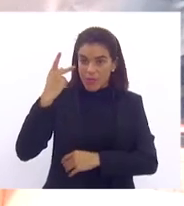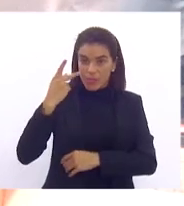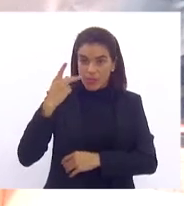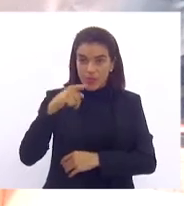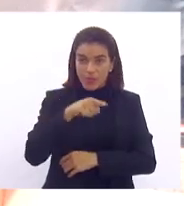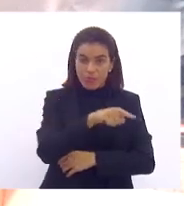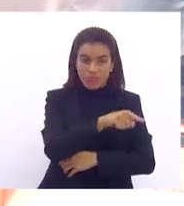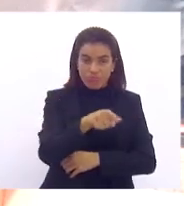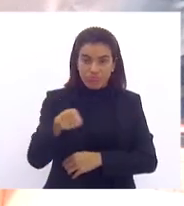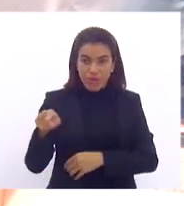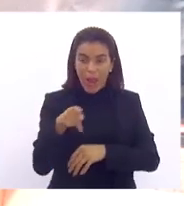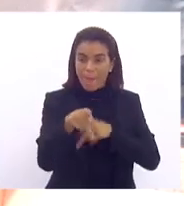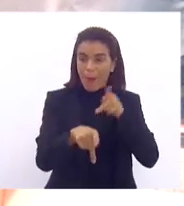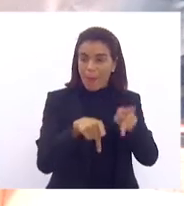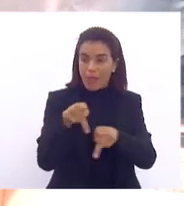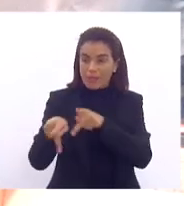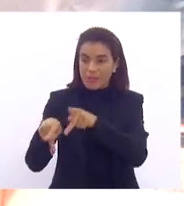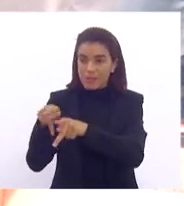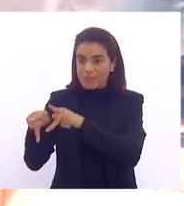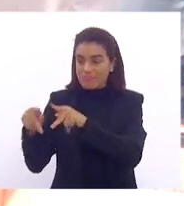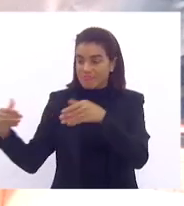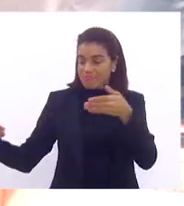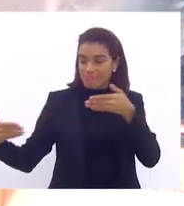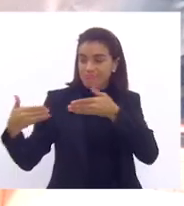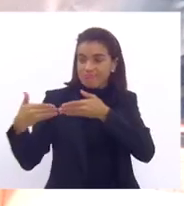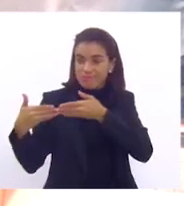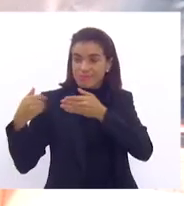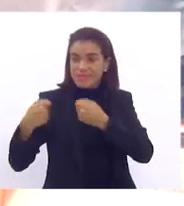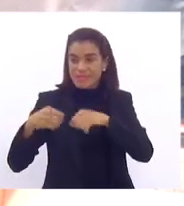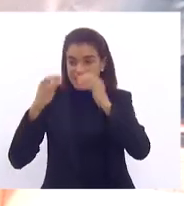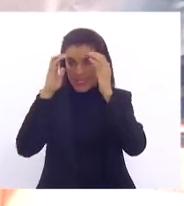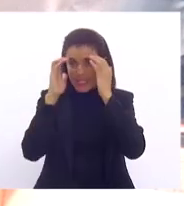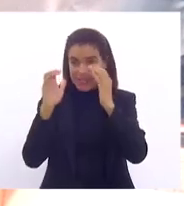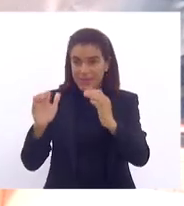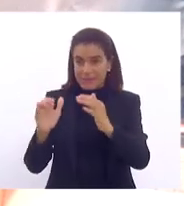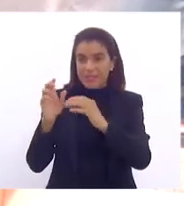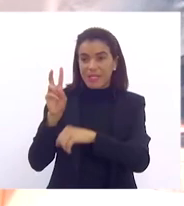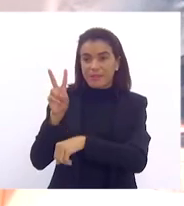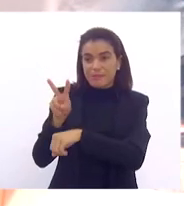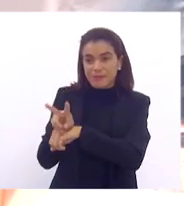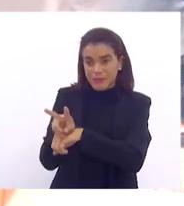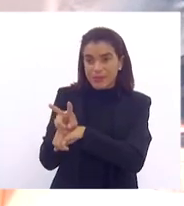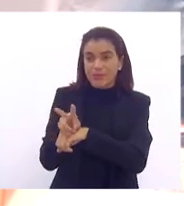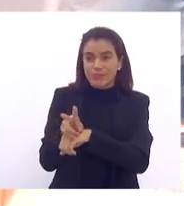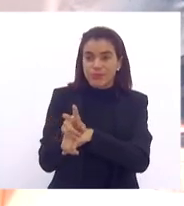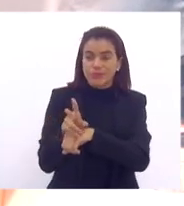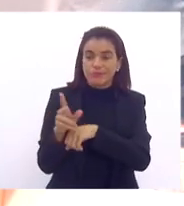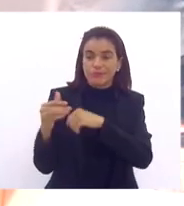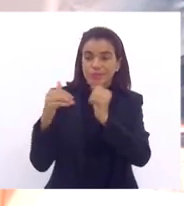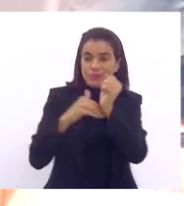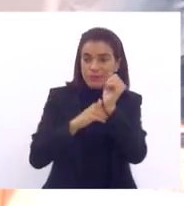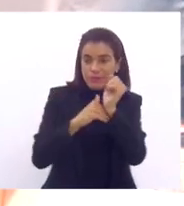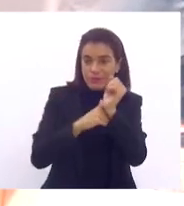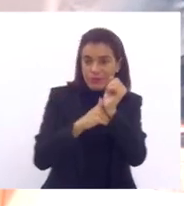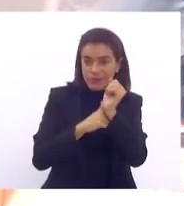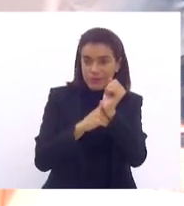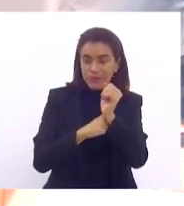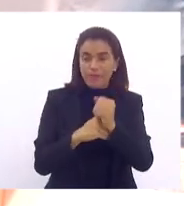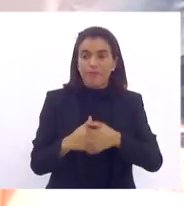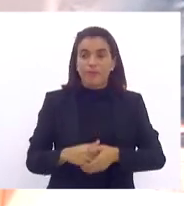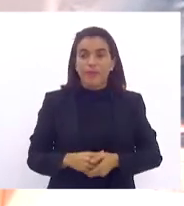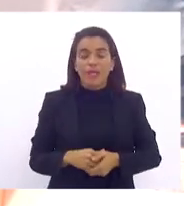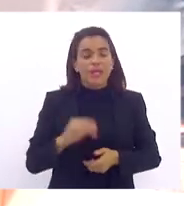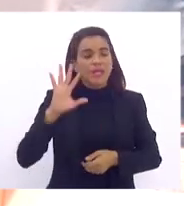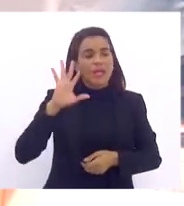e os seus representados devem ser respeitadas e acobertadas pelo sigilo e devem ser respeitadas e ao se